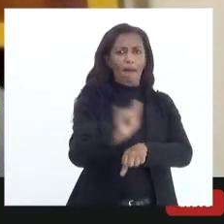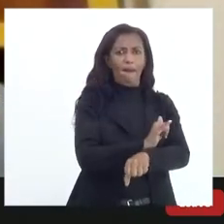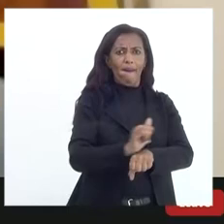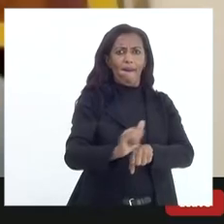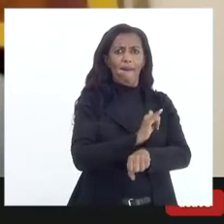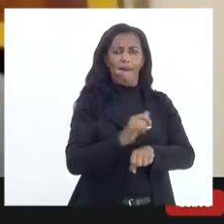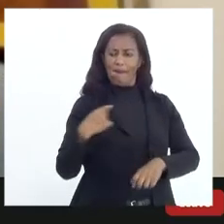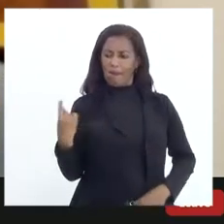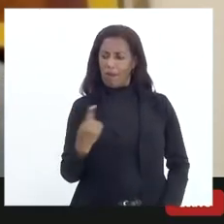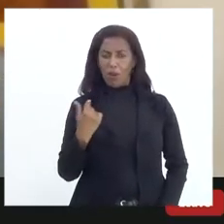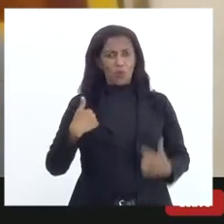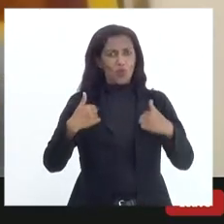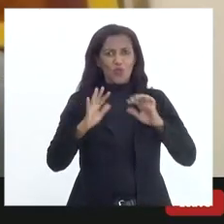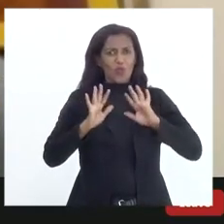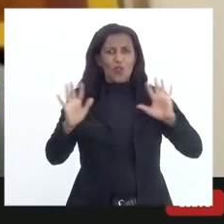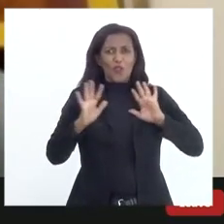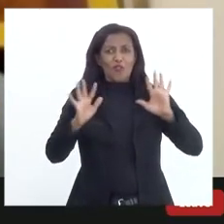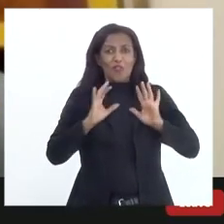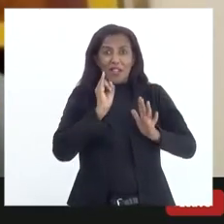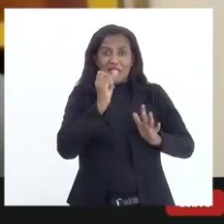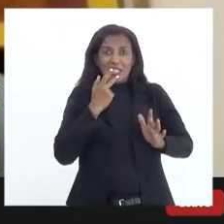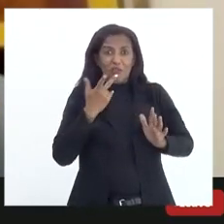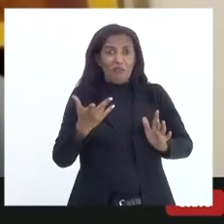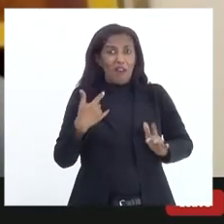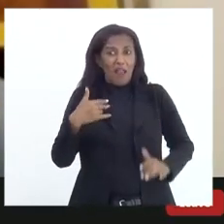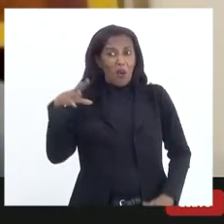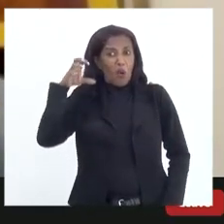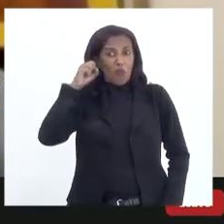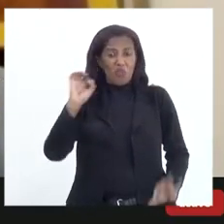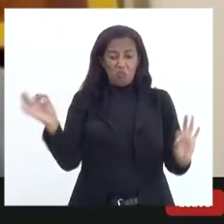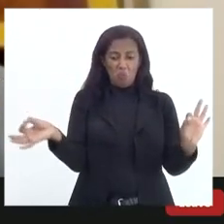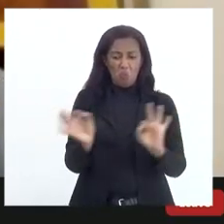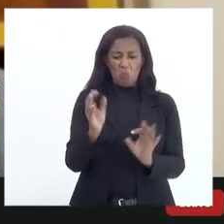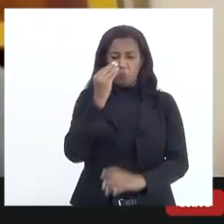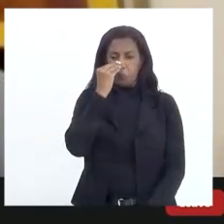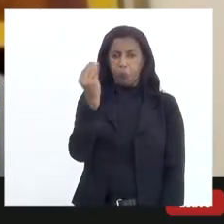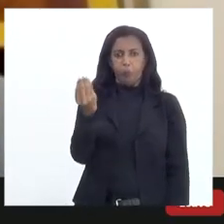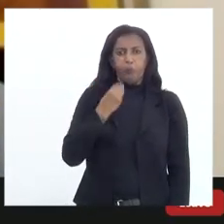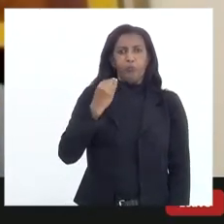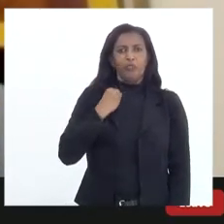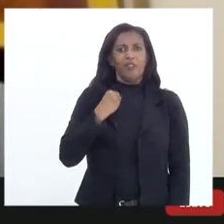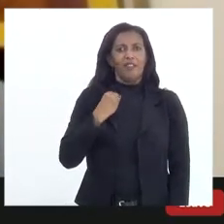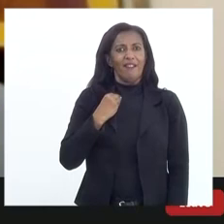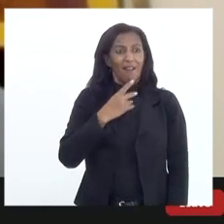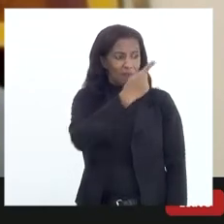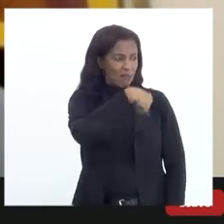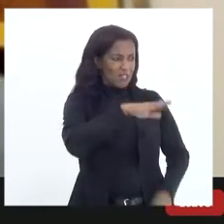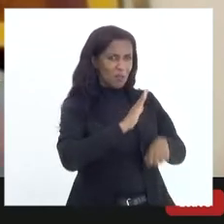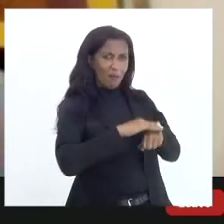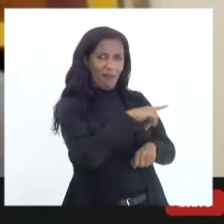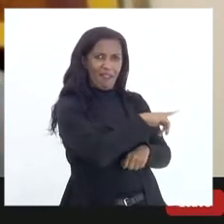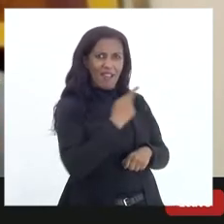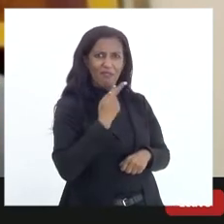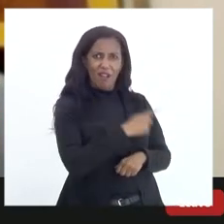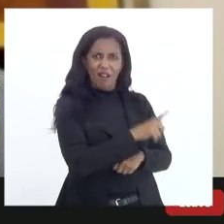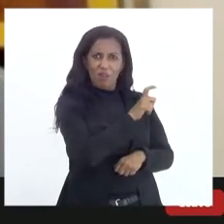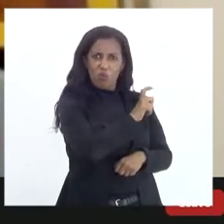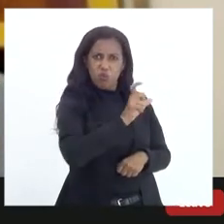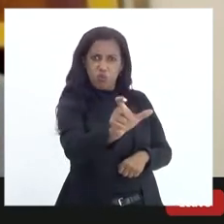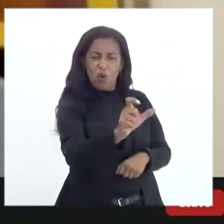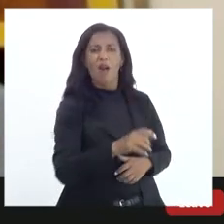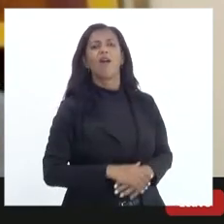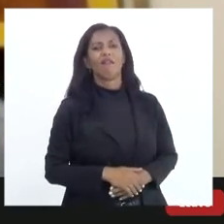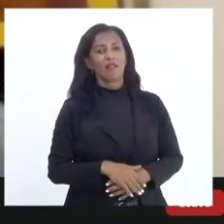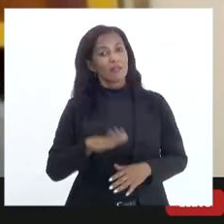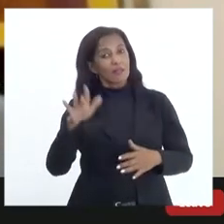não sou eu que vou falar. Se eu falar, ninguém vai querer me ouvir, entendeu? Essa massa evangélica negra. Né? Então, é ele. Então, acho que o